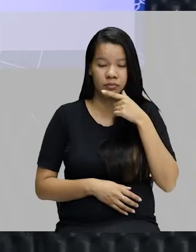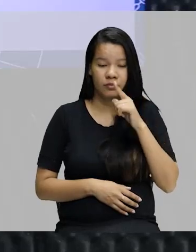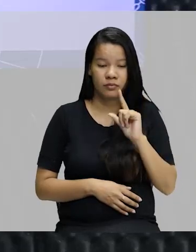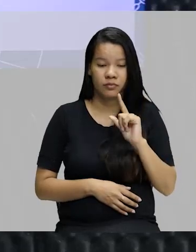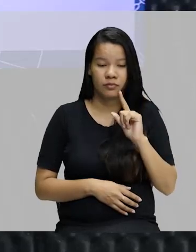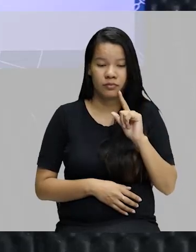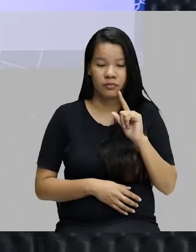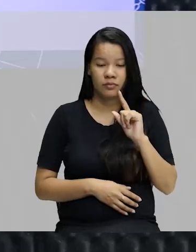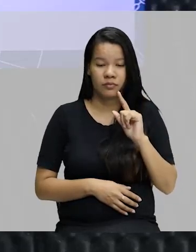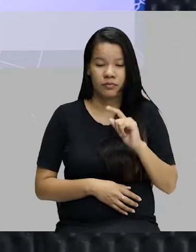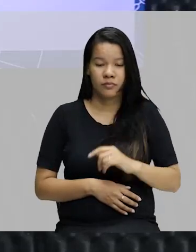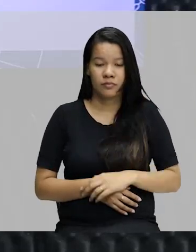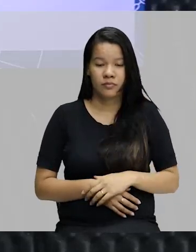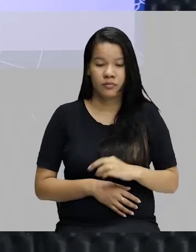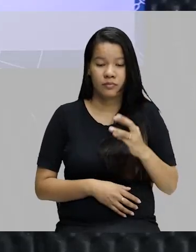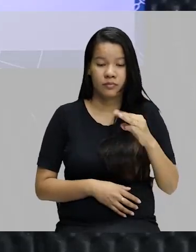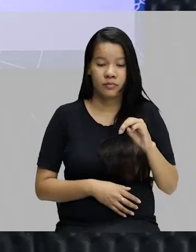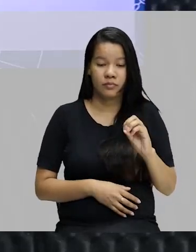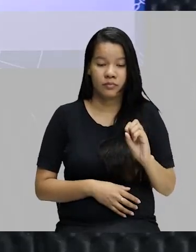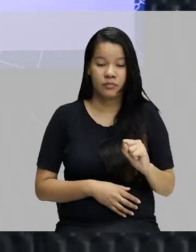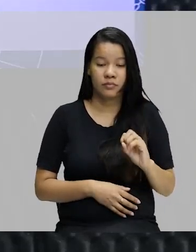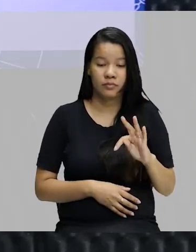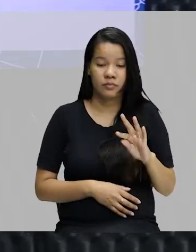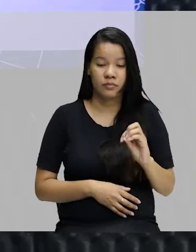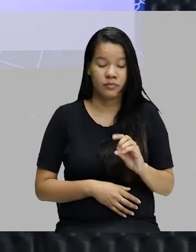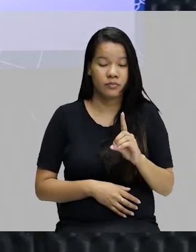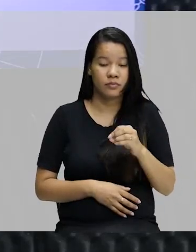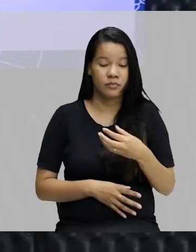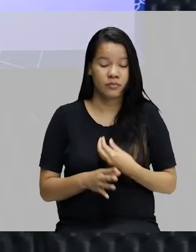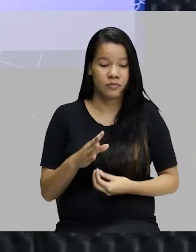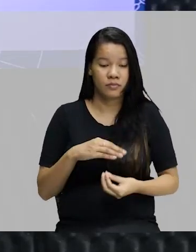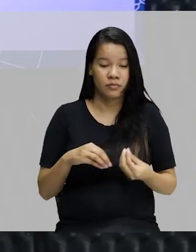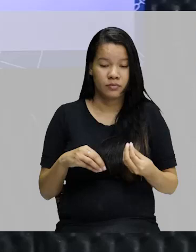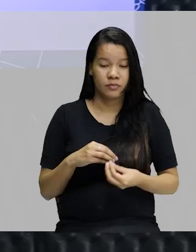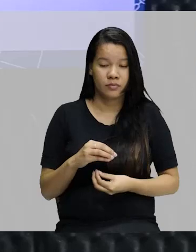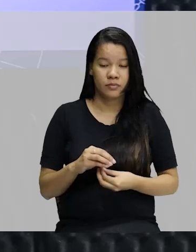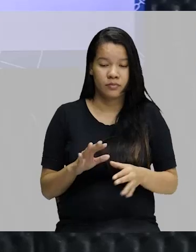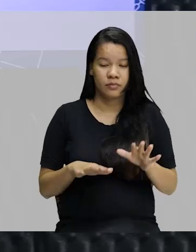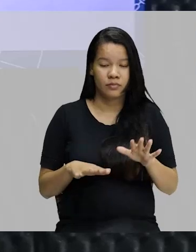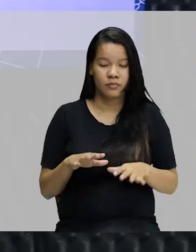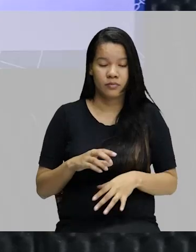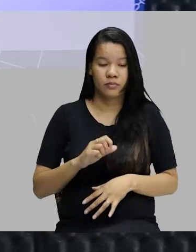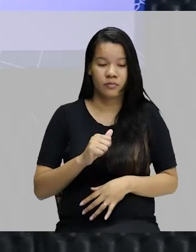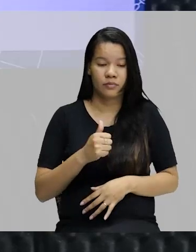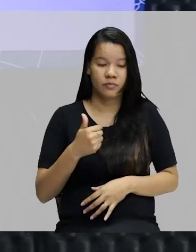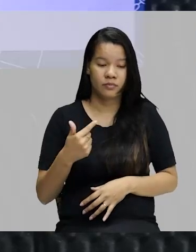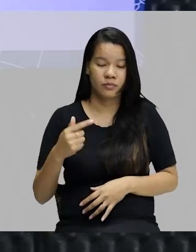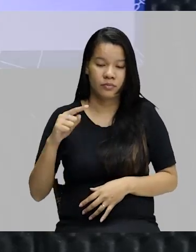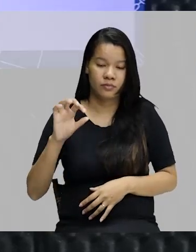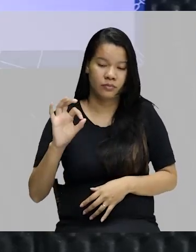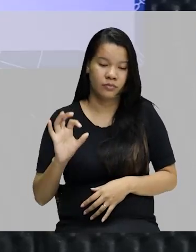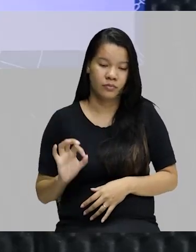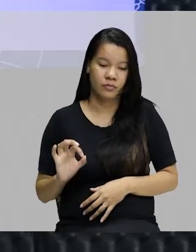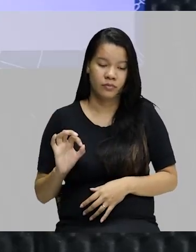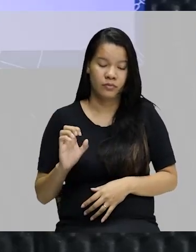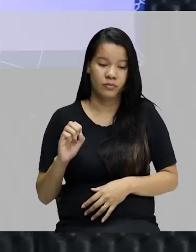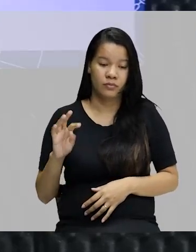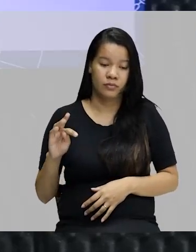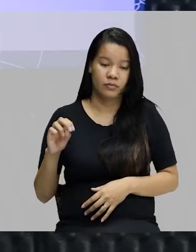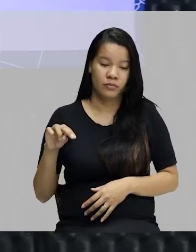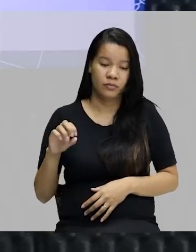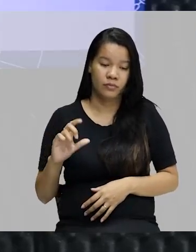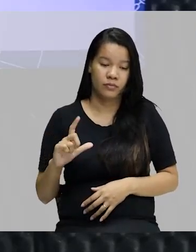mosto fermentado, né? Uma grande mistura, com cerca de 12% de etanol por